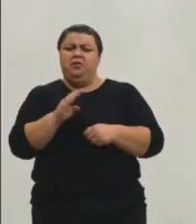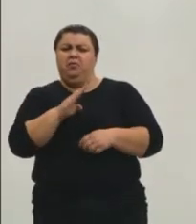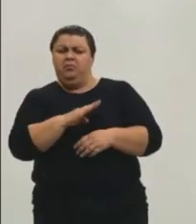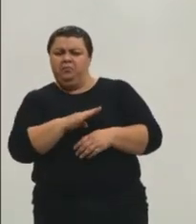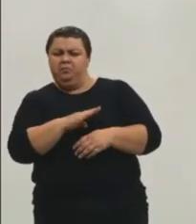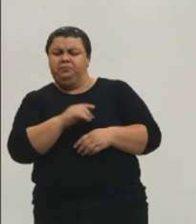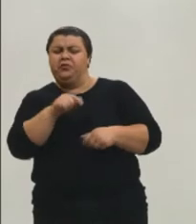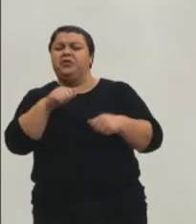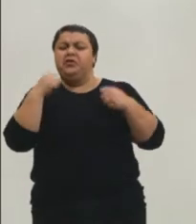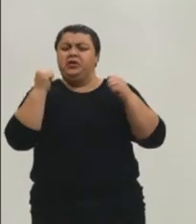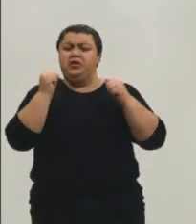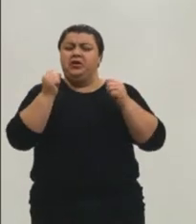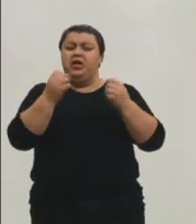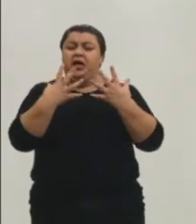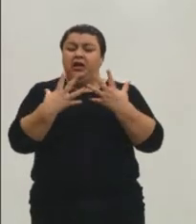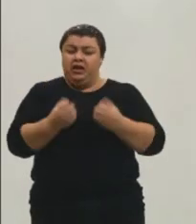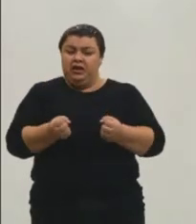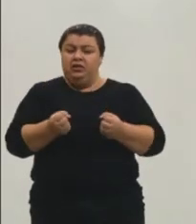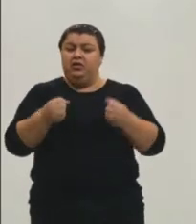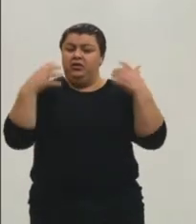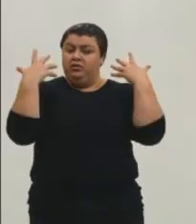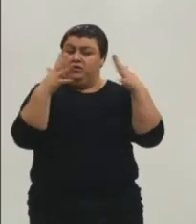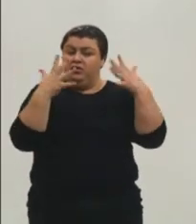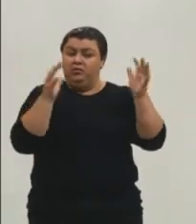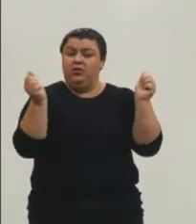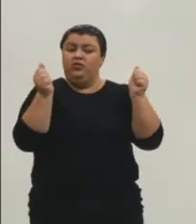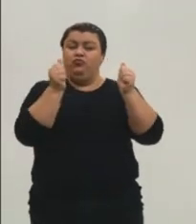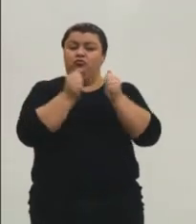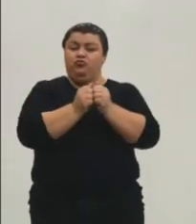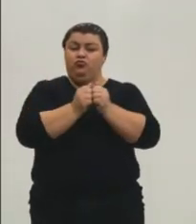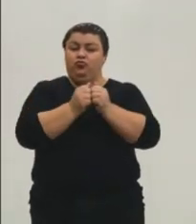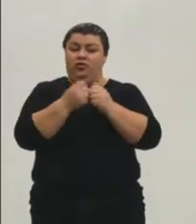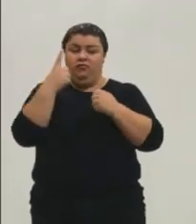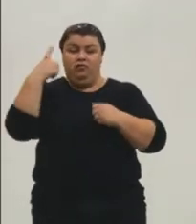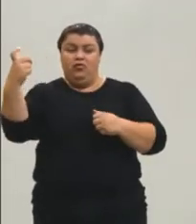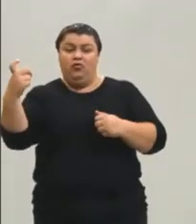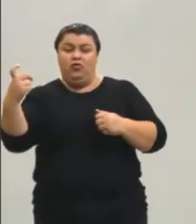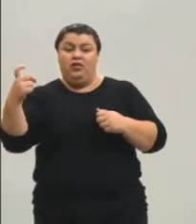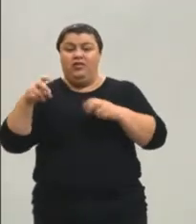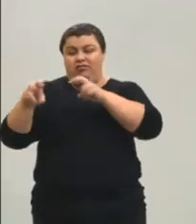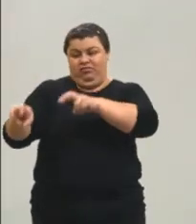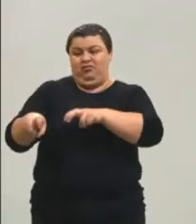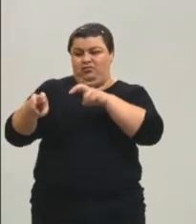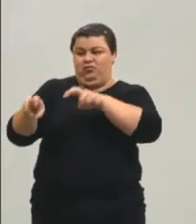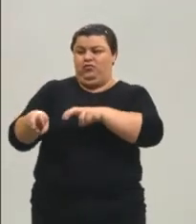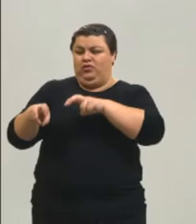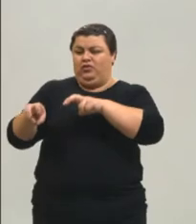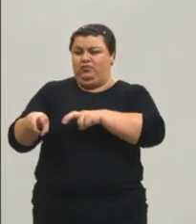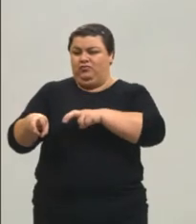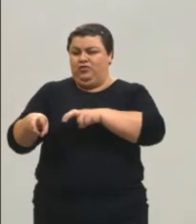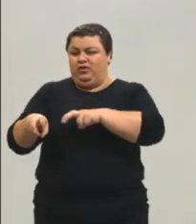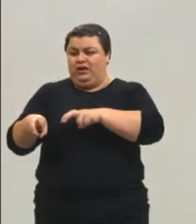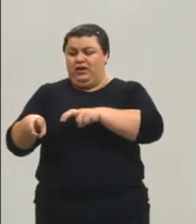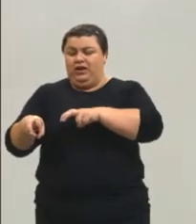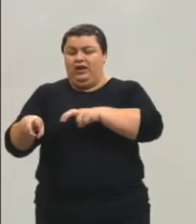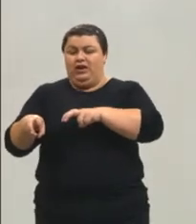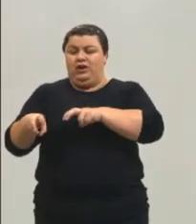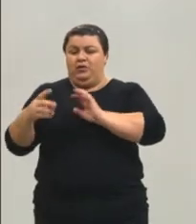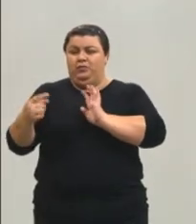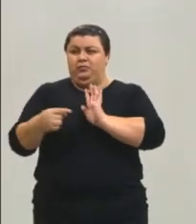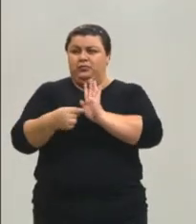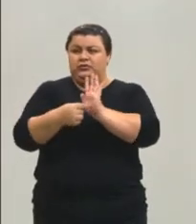e de certa forma acabaram celebrando junto à violência Colonial ou acabamos demonstrando um certo